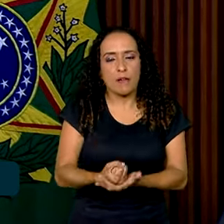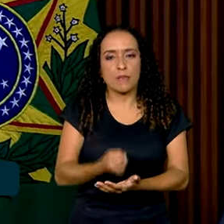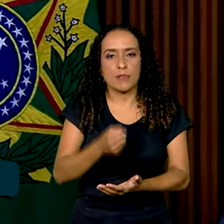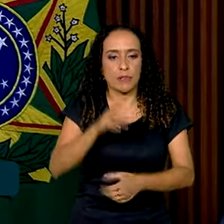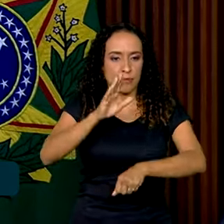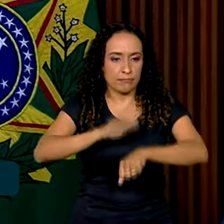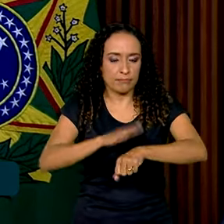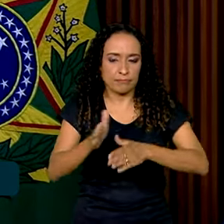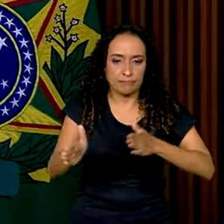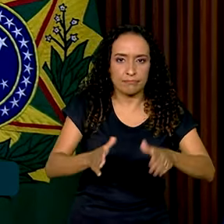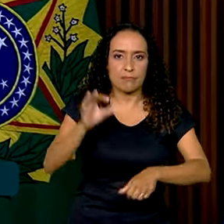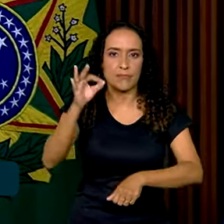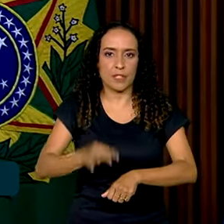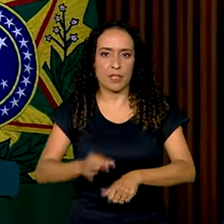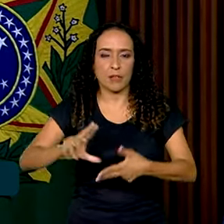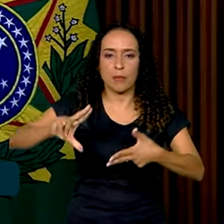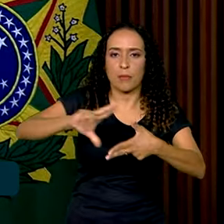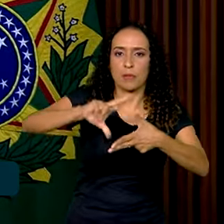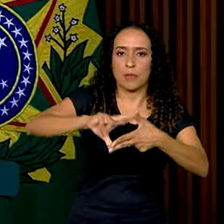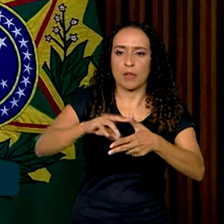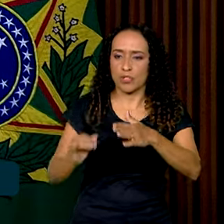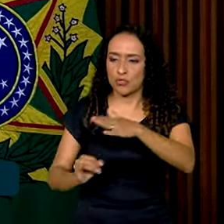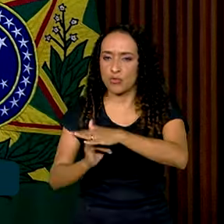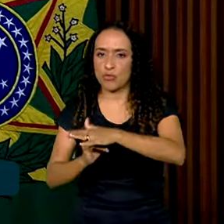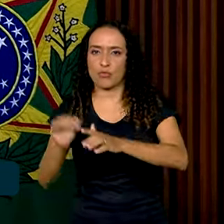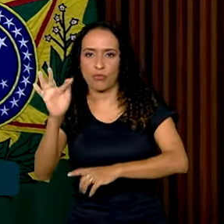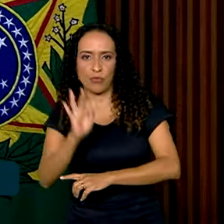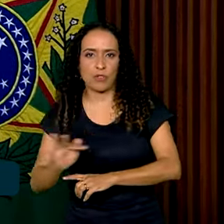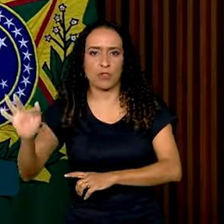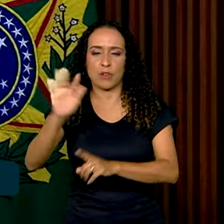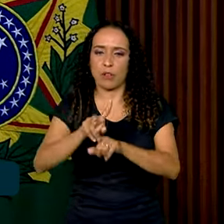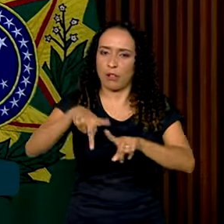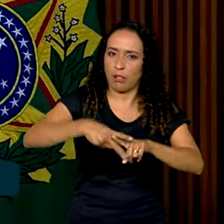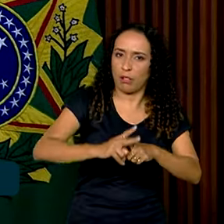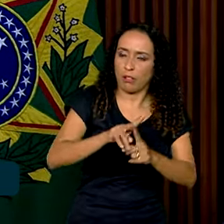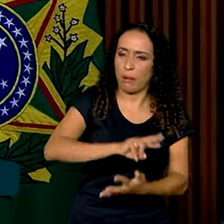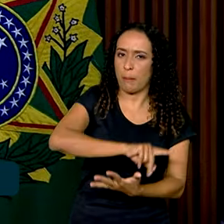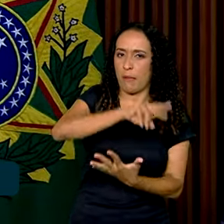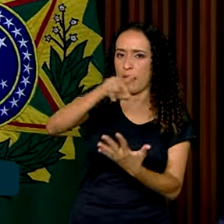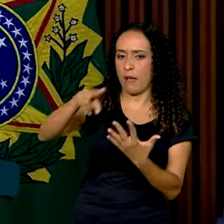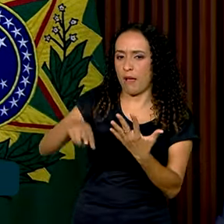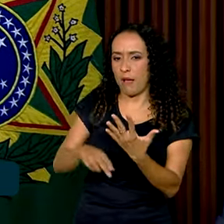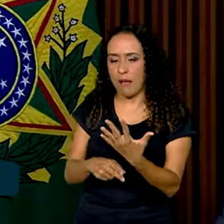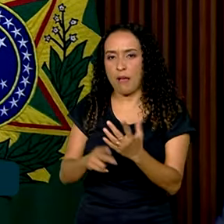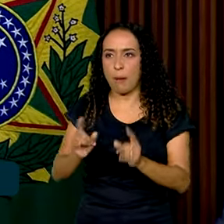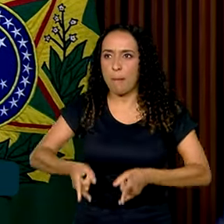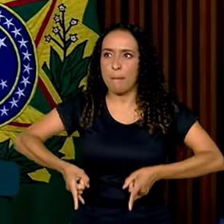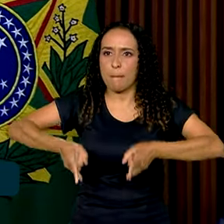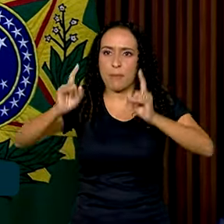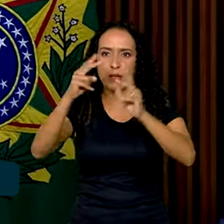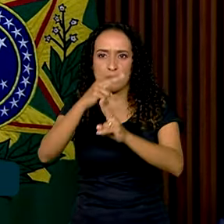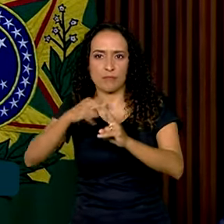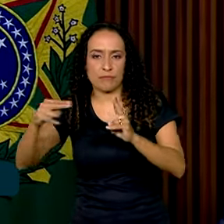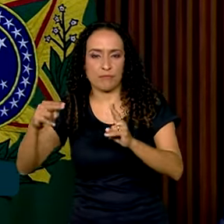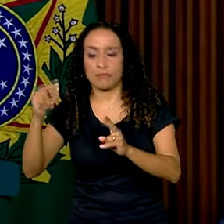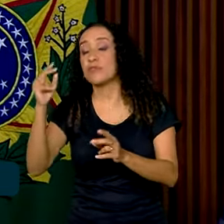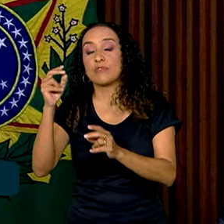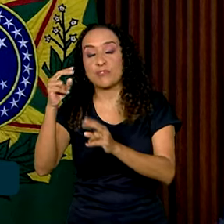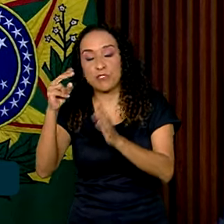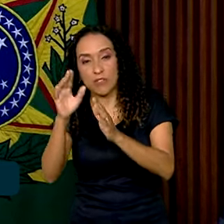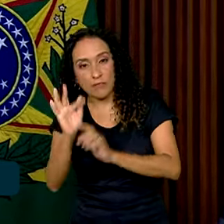certa ao pé de meia, aos institutos federais, da recuperação de vários prédios de universidade que estavam